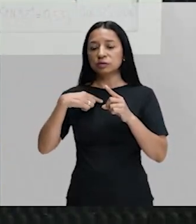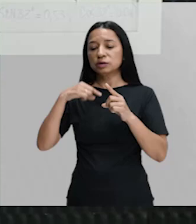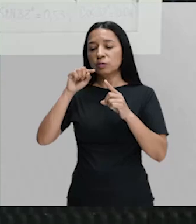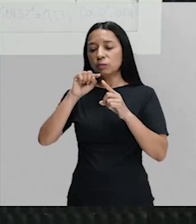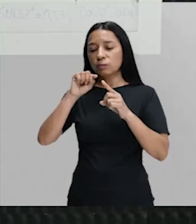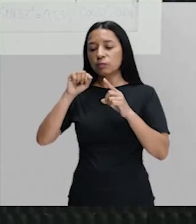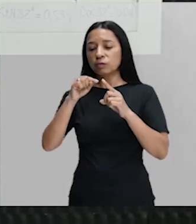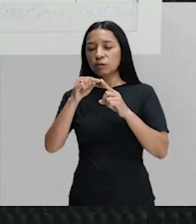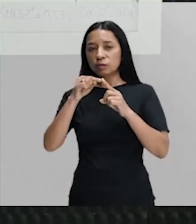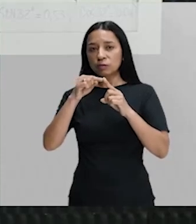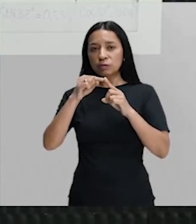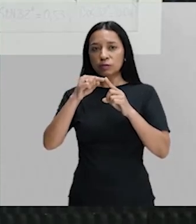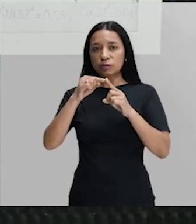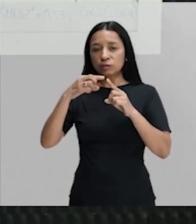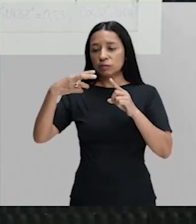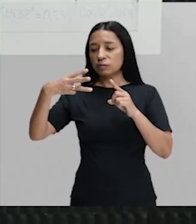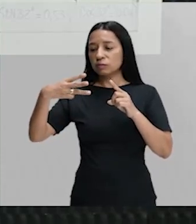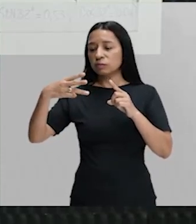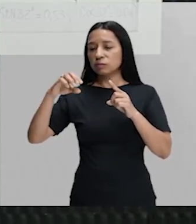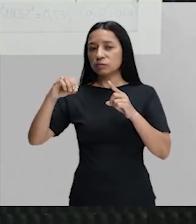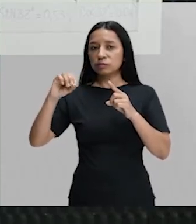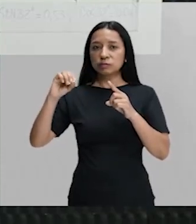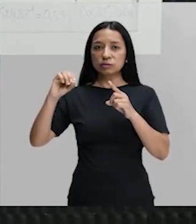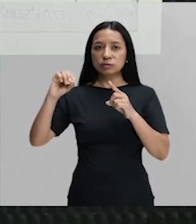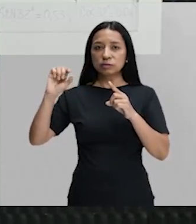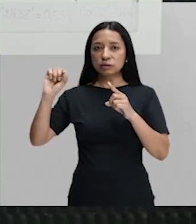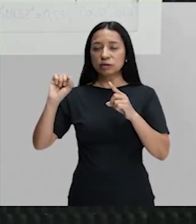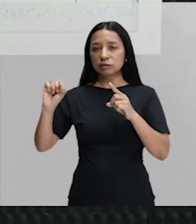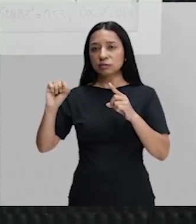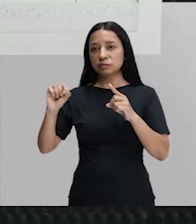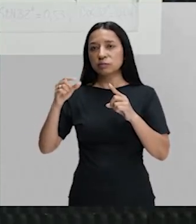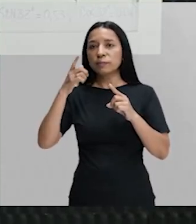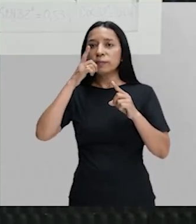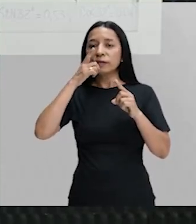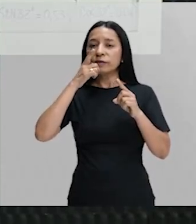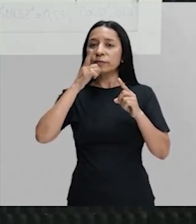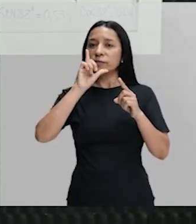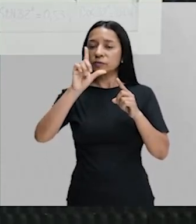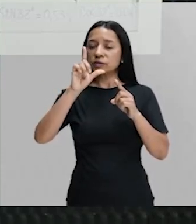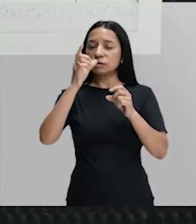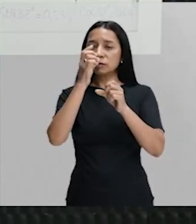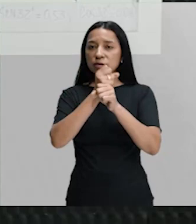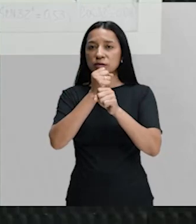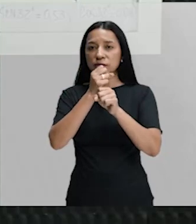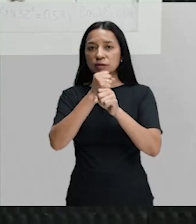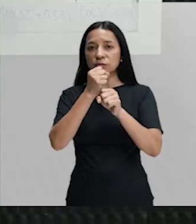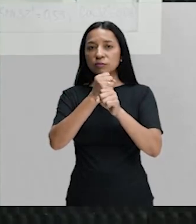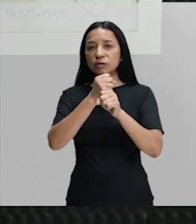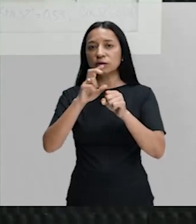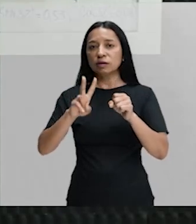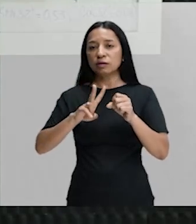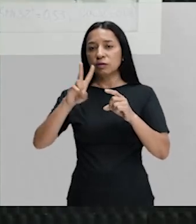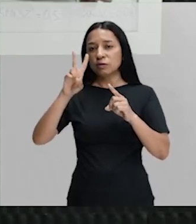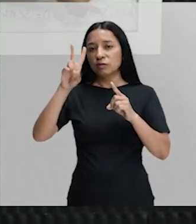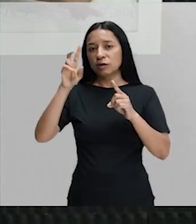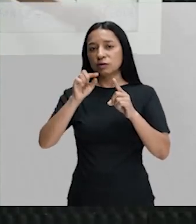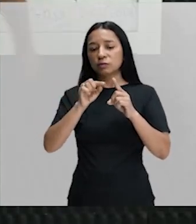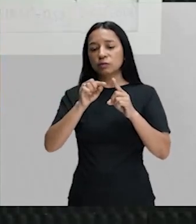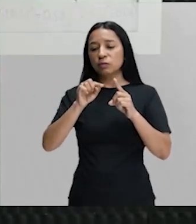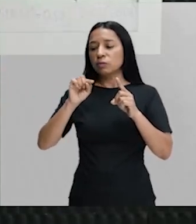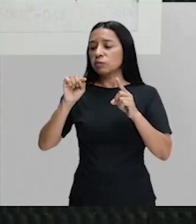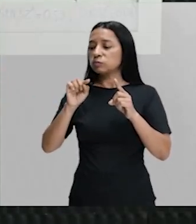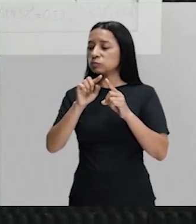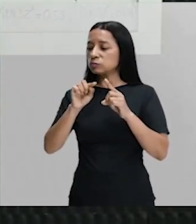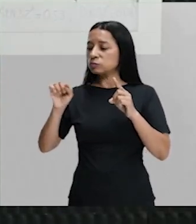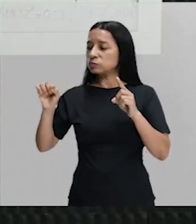graus. Perceba, turma, que a gente vai conseguir, certo, calcular o valor desses lados